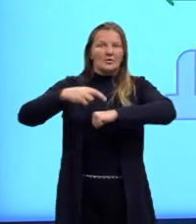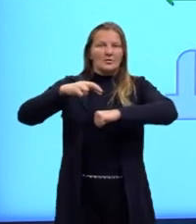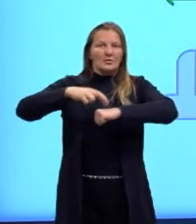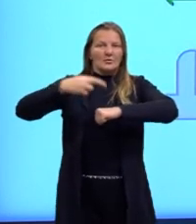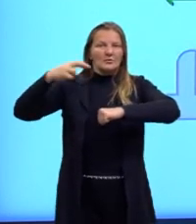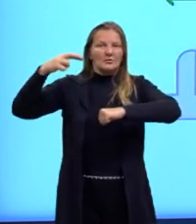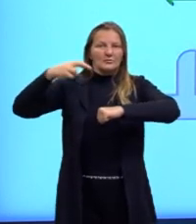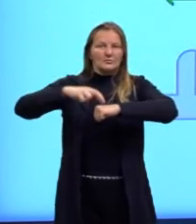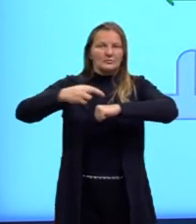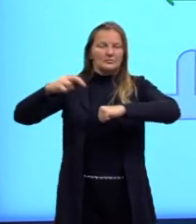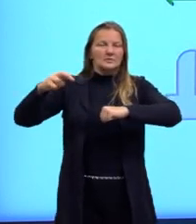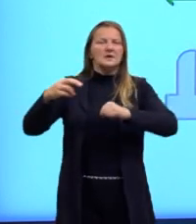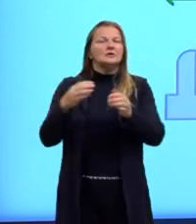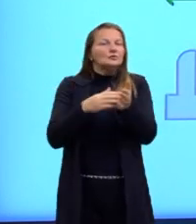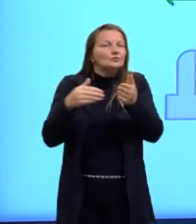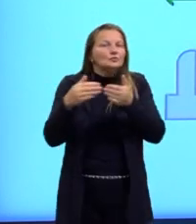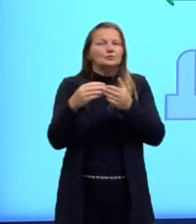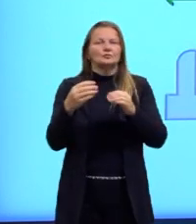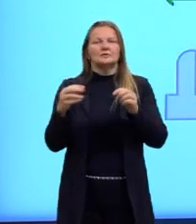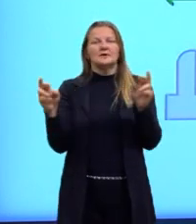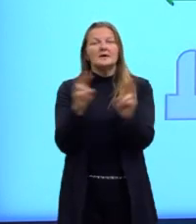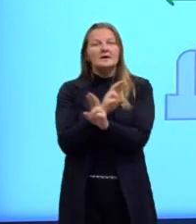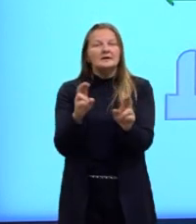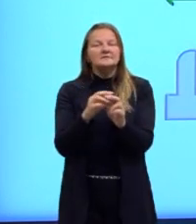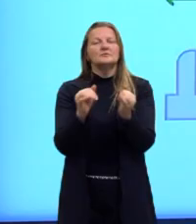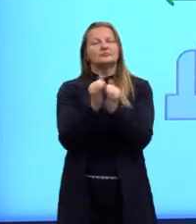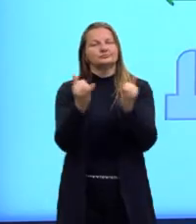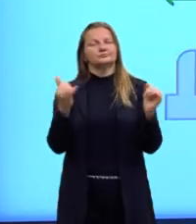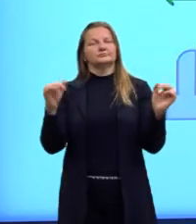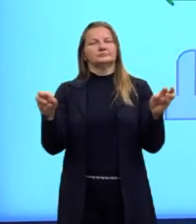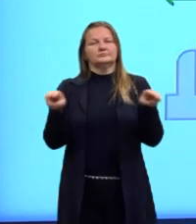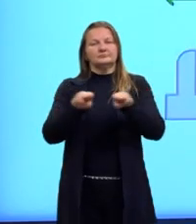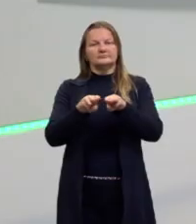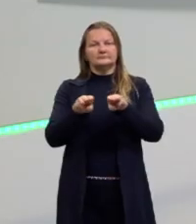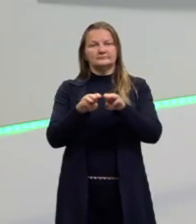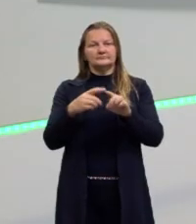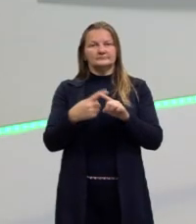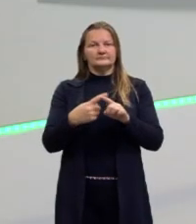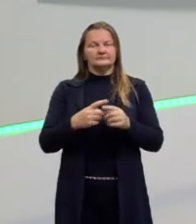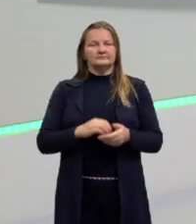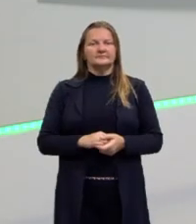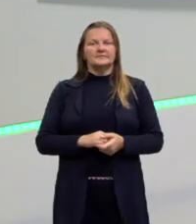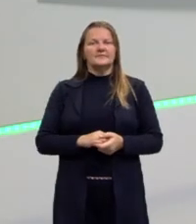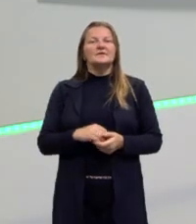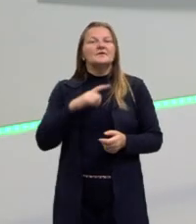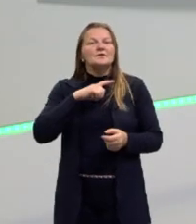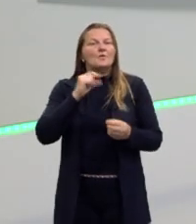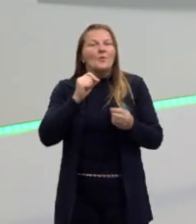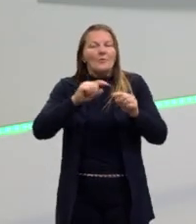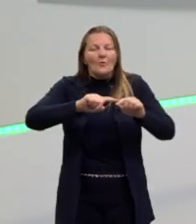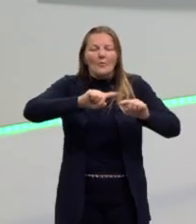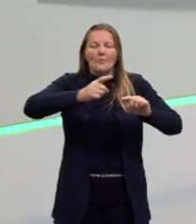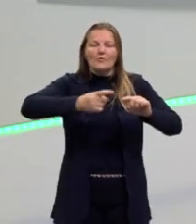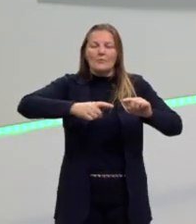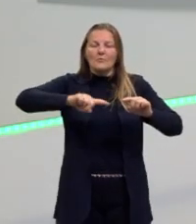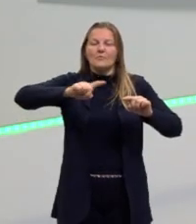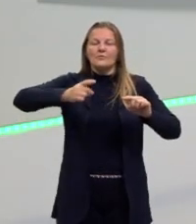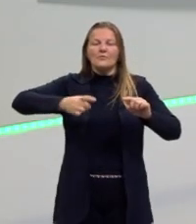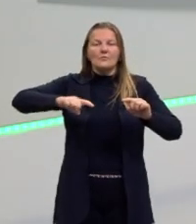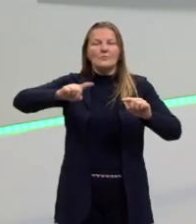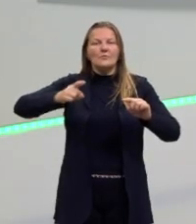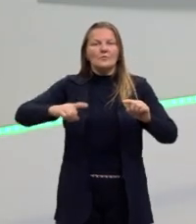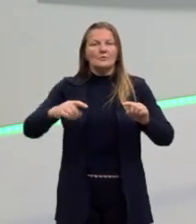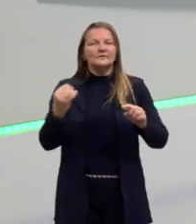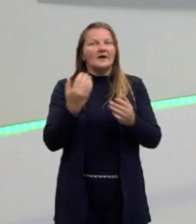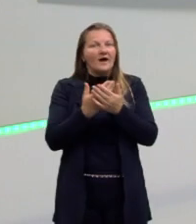com o eletromagnetismo, certo? Mas lembrando, né, que levar em consideração que é a questão de ondas, tá? Que a gente vai ver